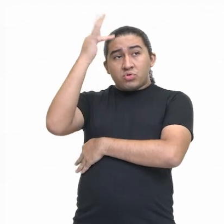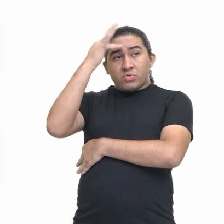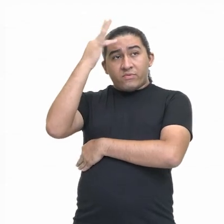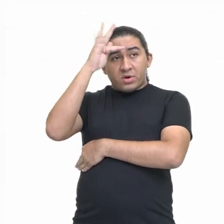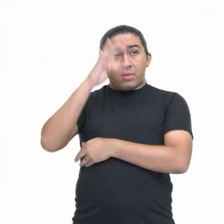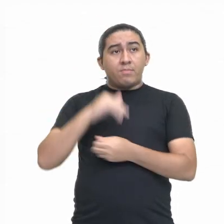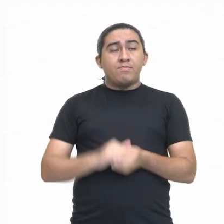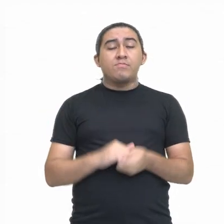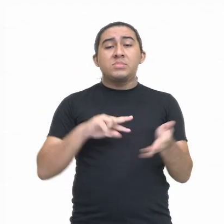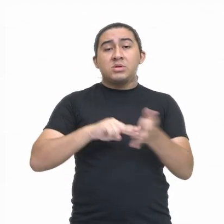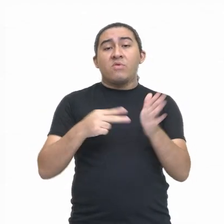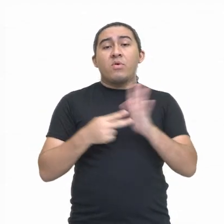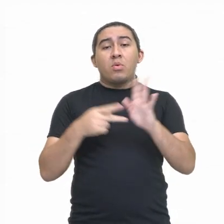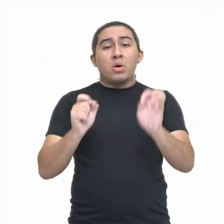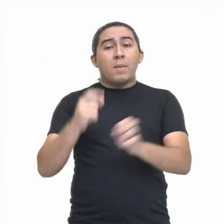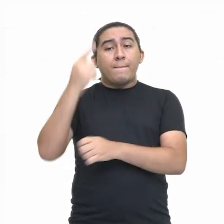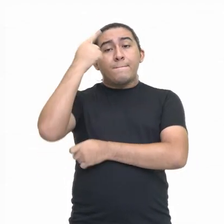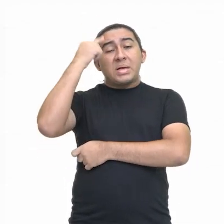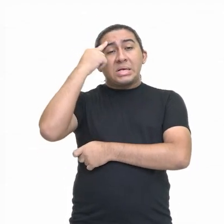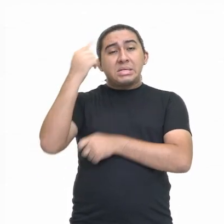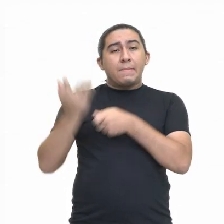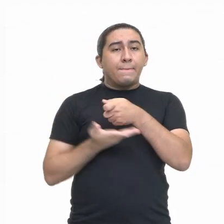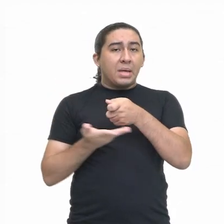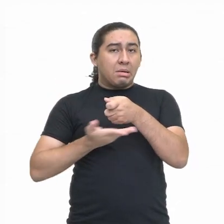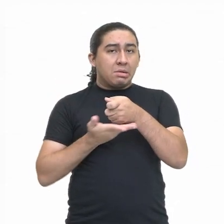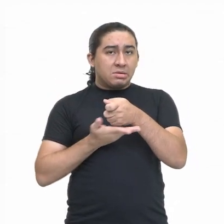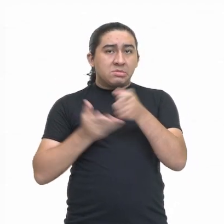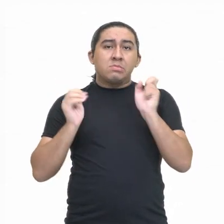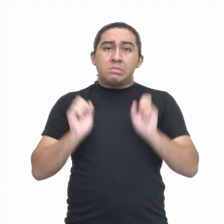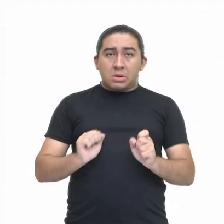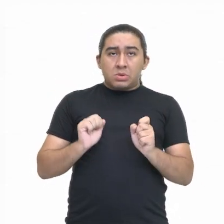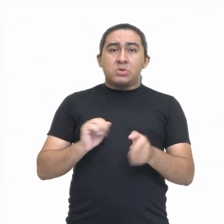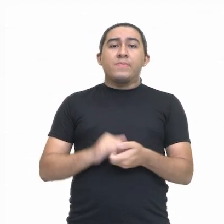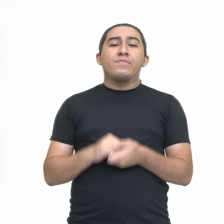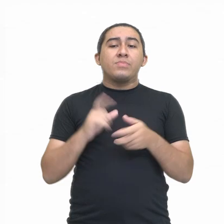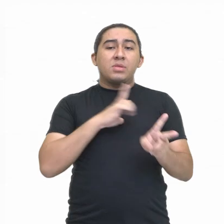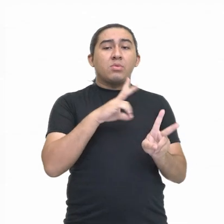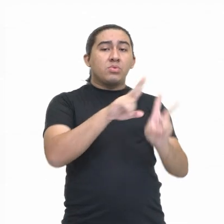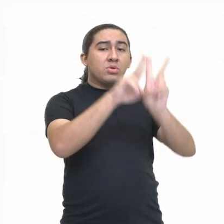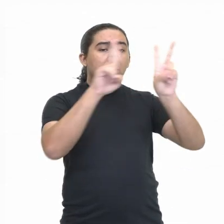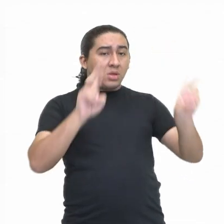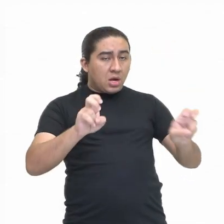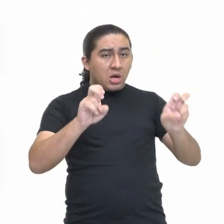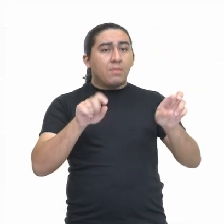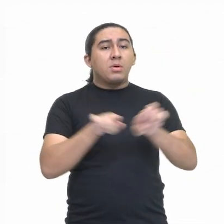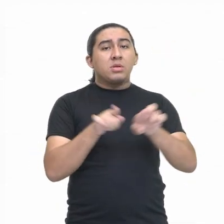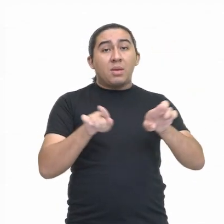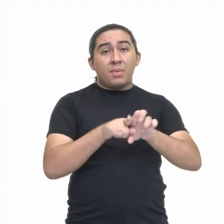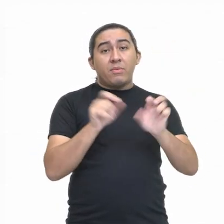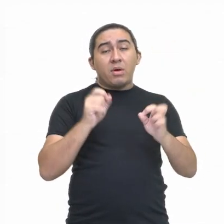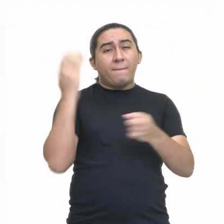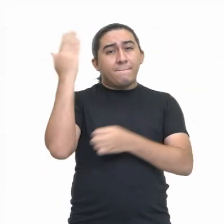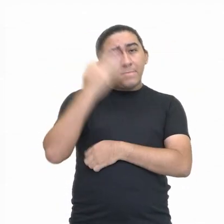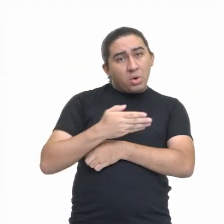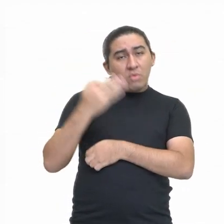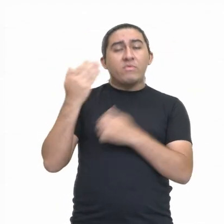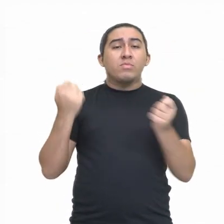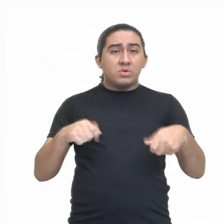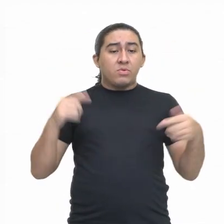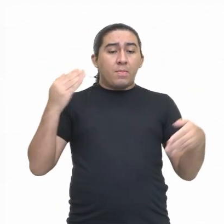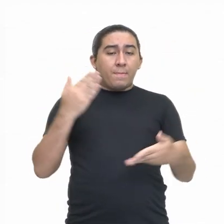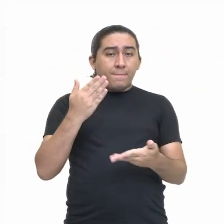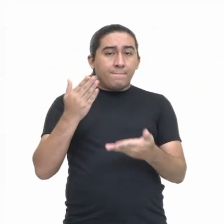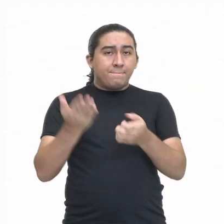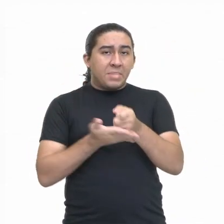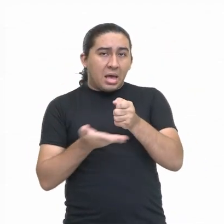vai buscar as premissas, né, vai buscar um tema e vai buscar as evidências para comprovar